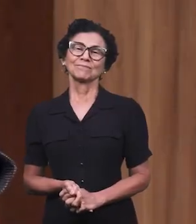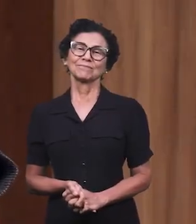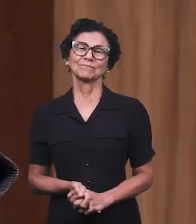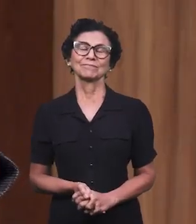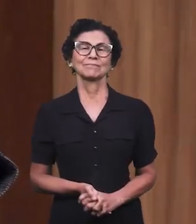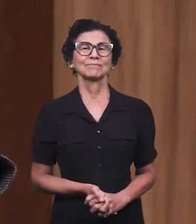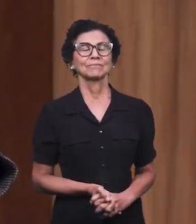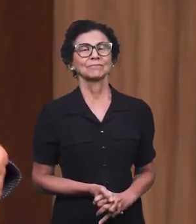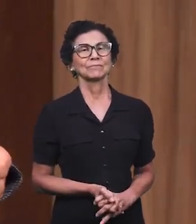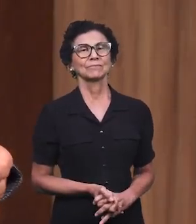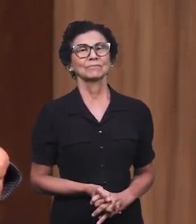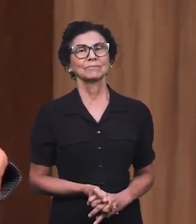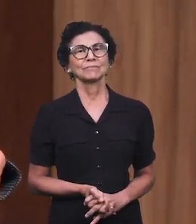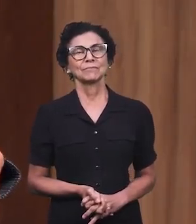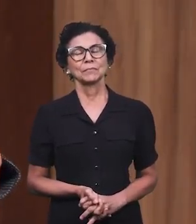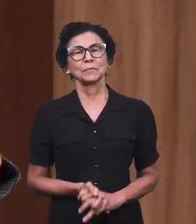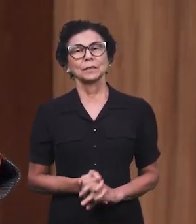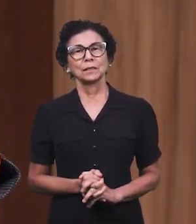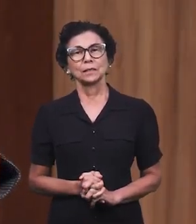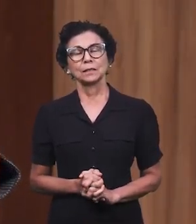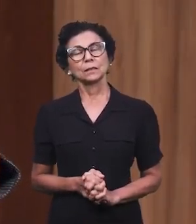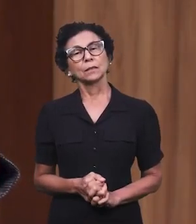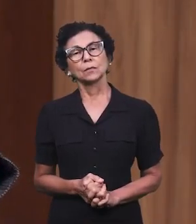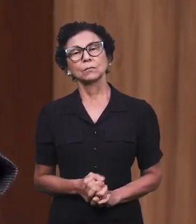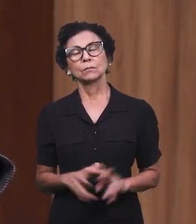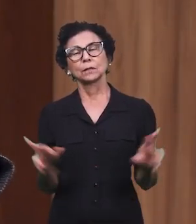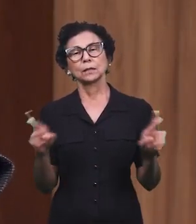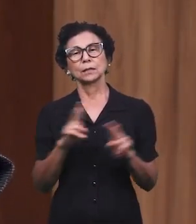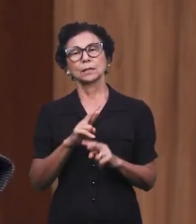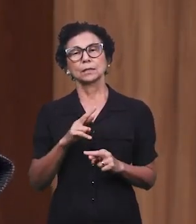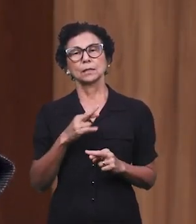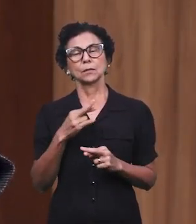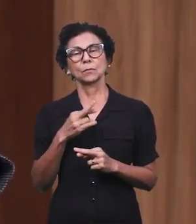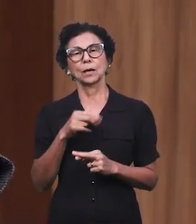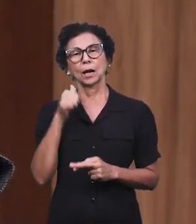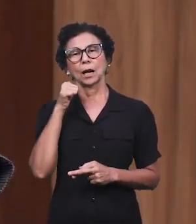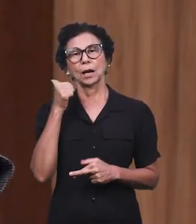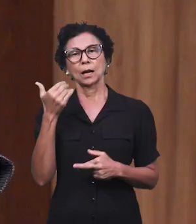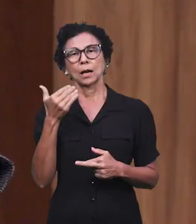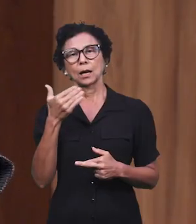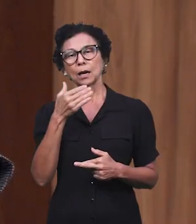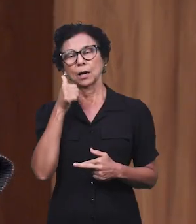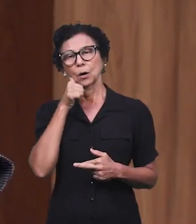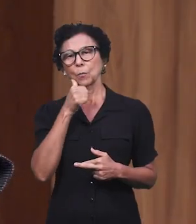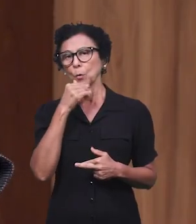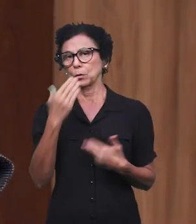Deus, você vai encontrar ali o fruto do Espírito, onde você tem